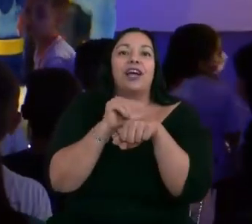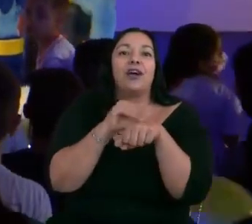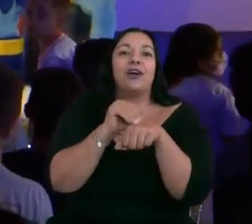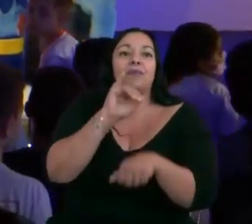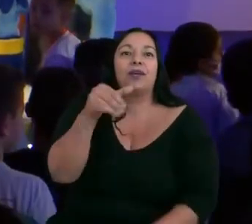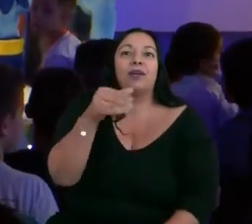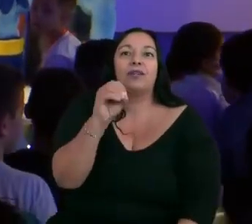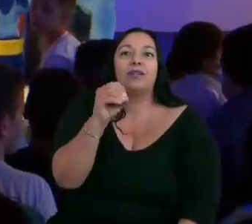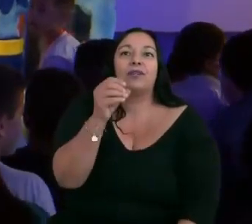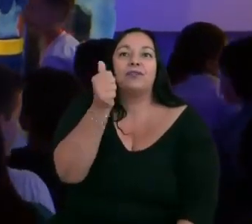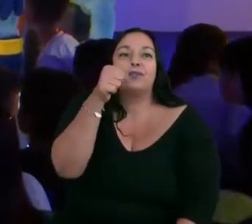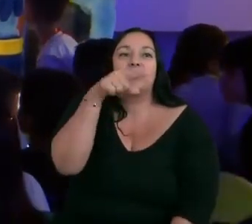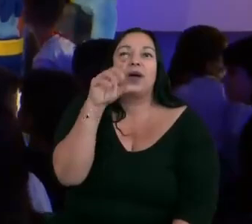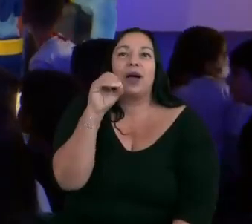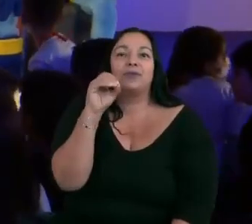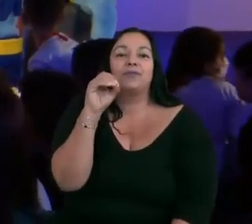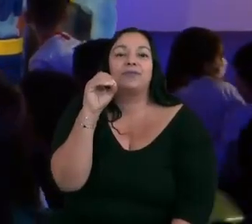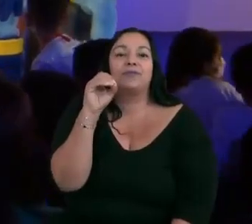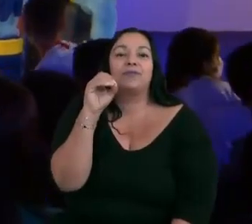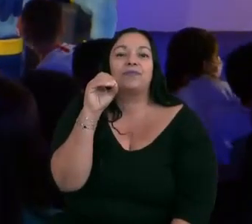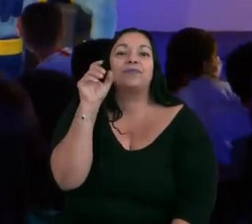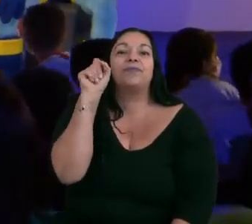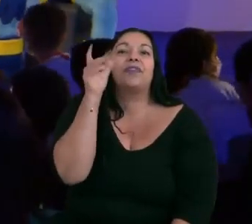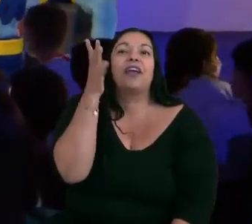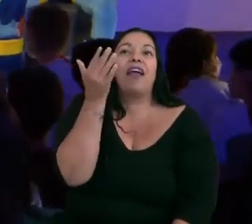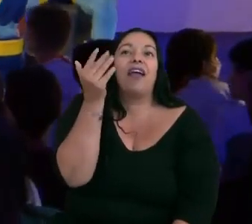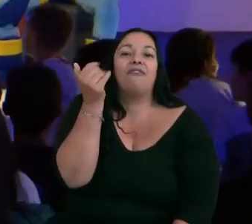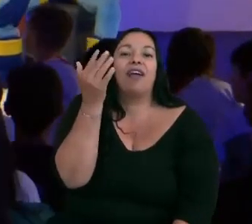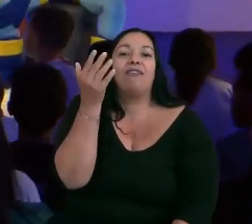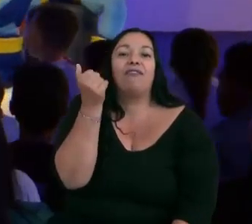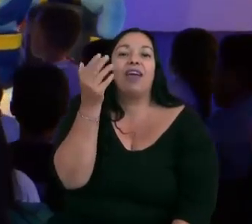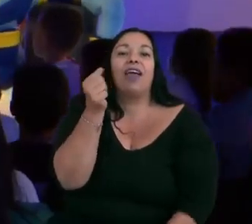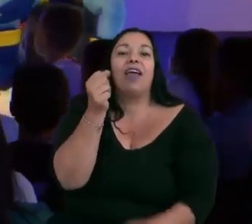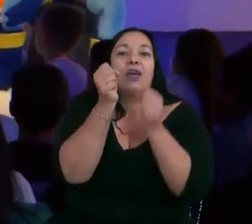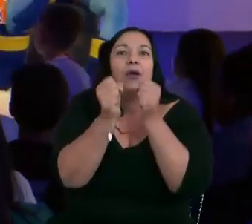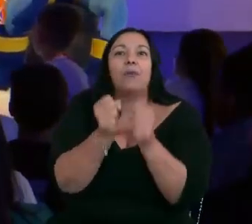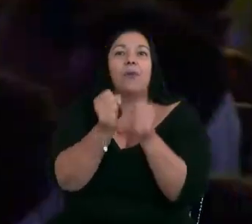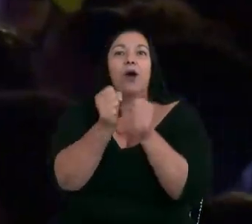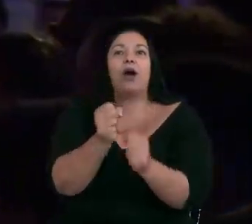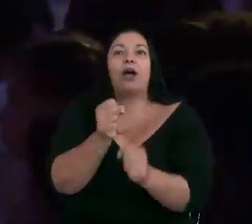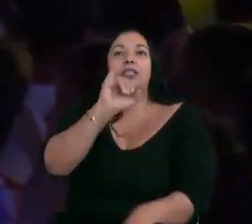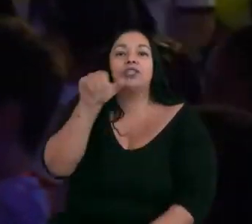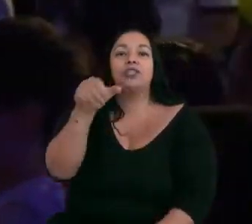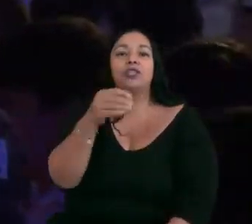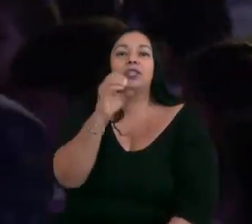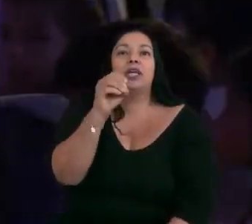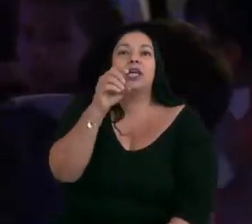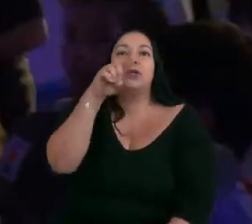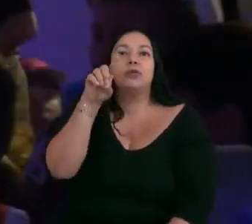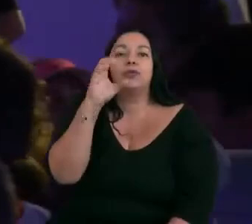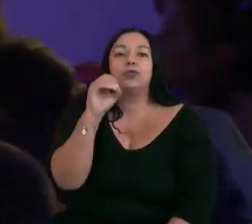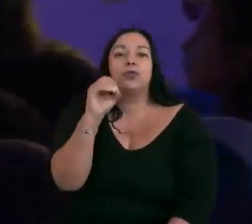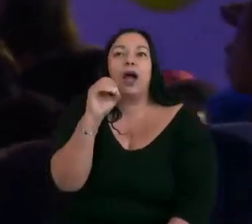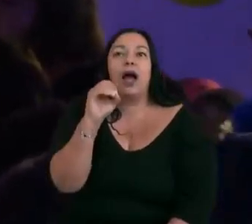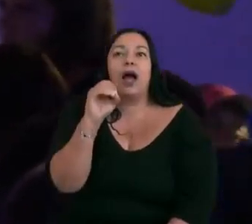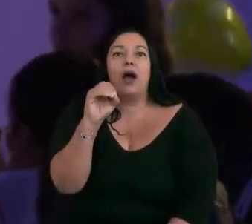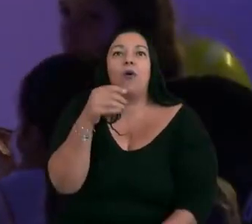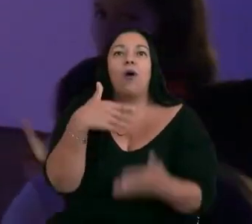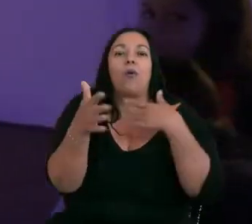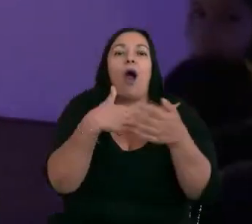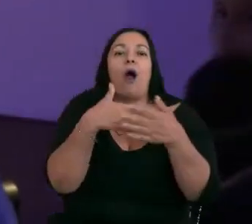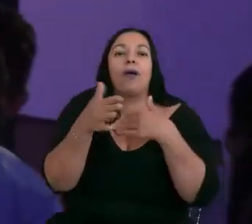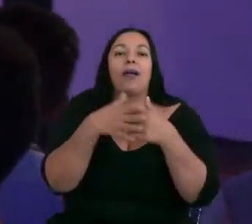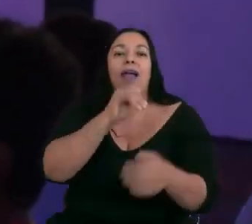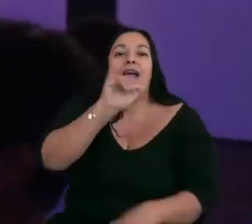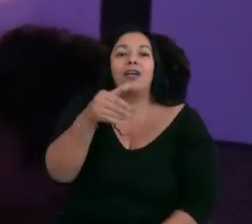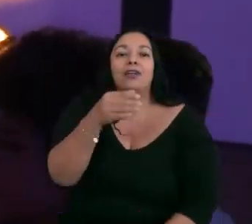João. Vem. Pode ser João, João Augusto, João Marcos, João Miguel, João Rafael. Todo vem João. Pra